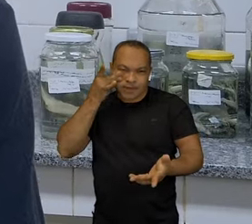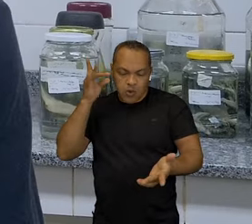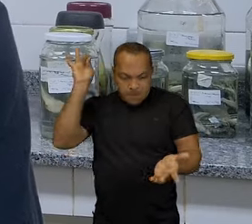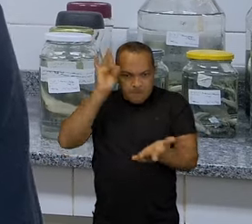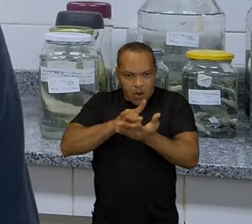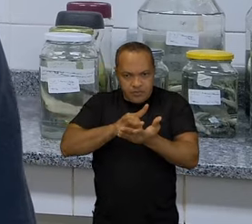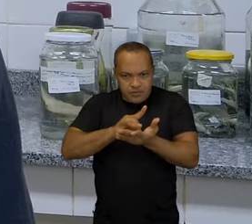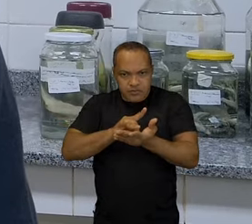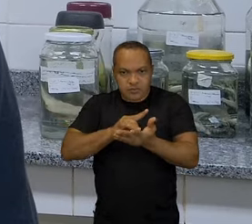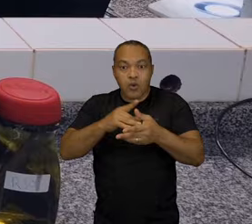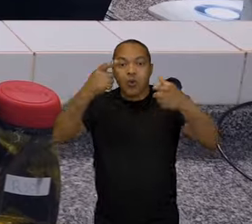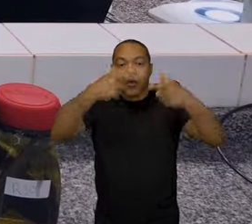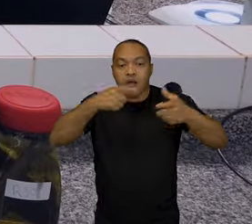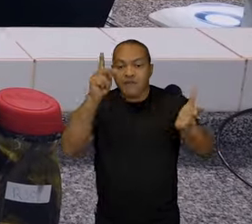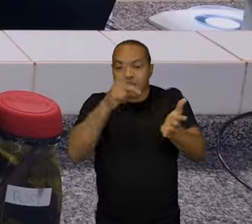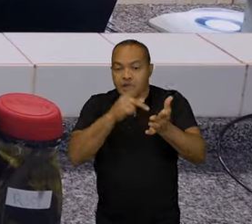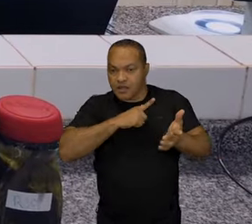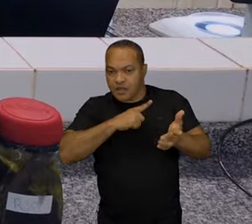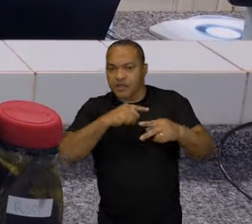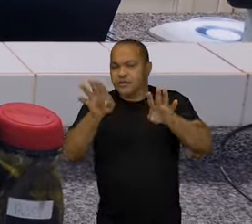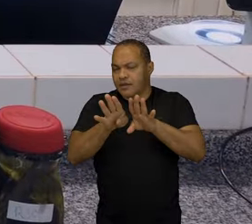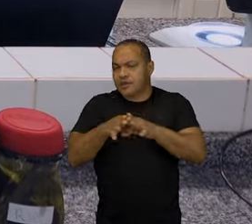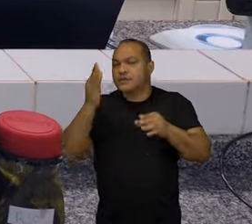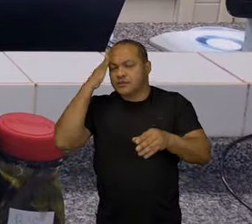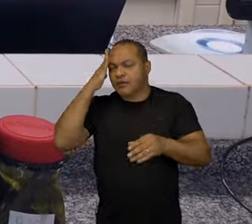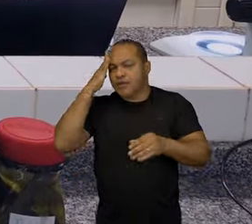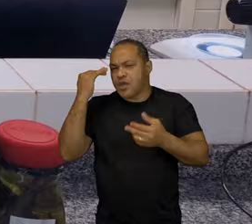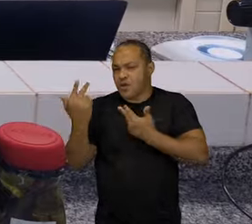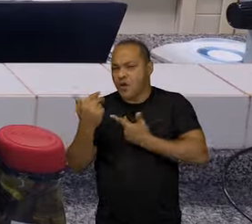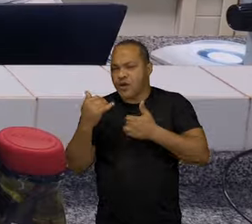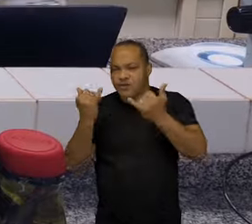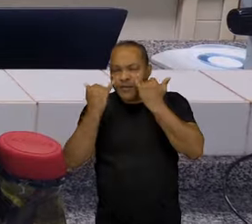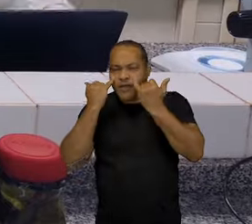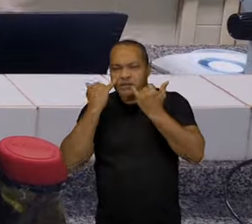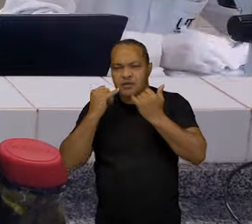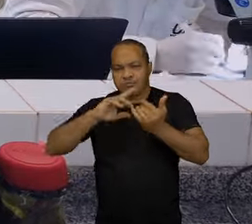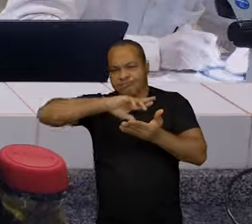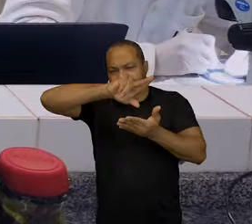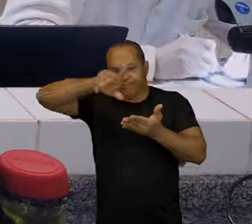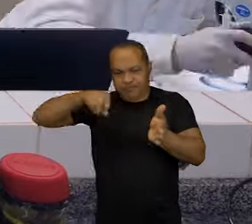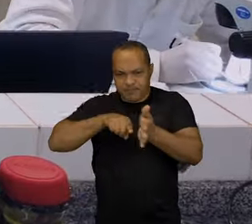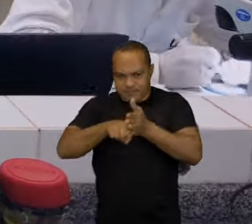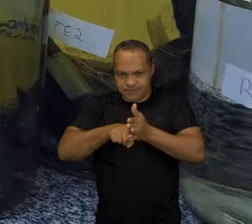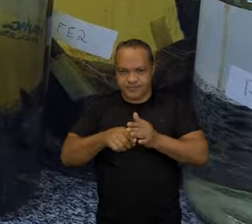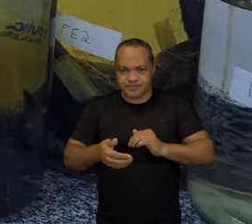desse registro naquela localidade, além de servir como fonte de dados para diversas